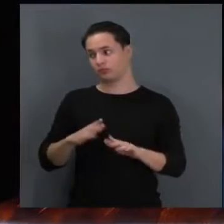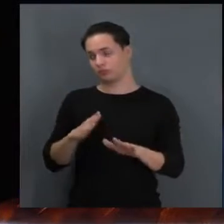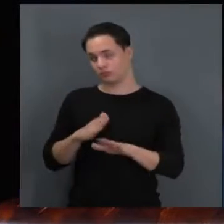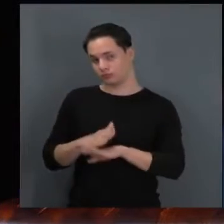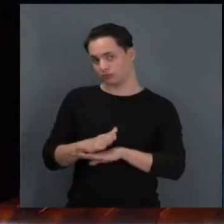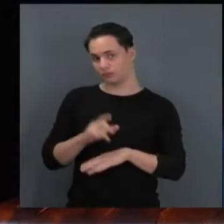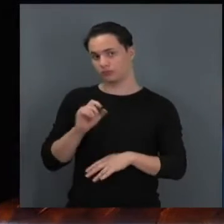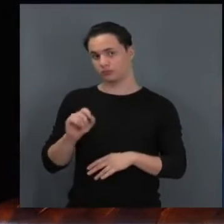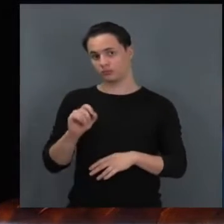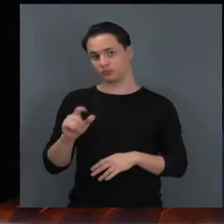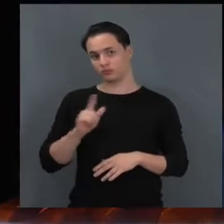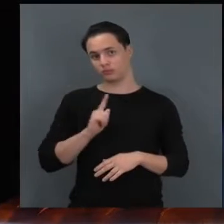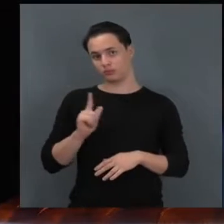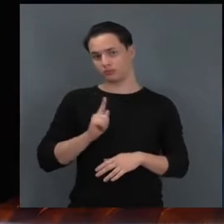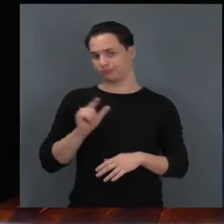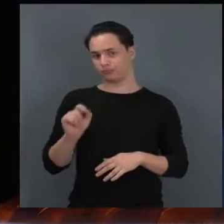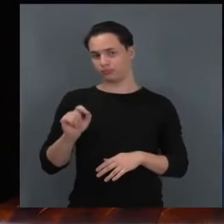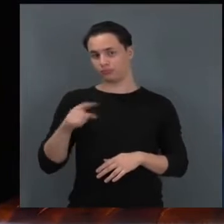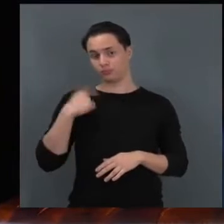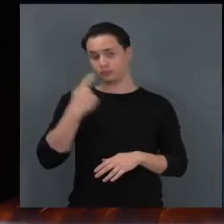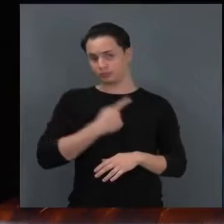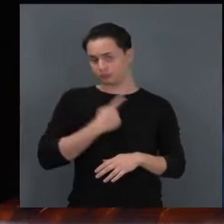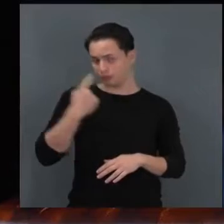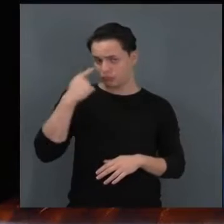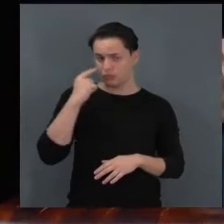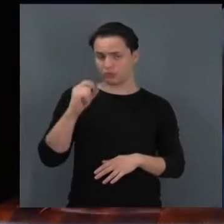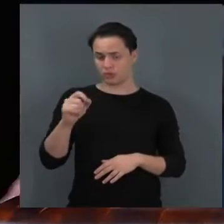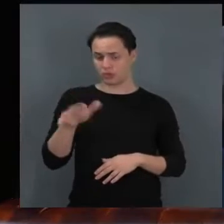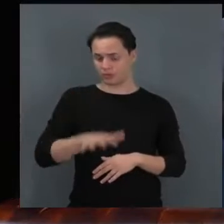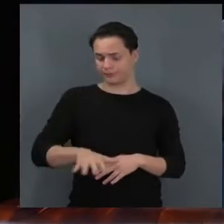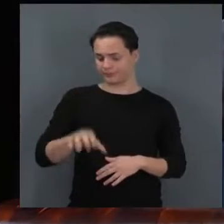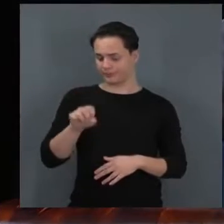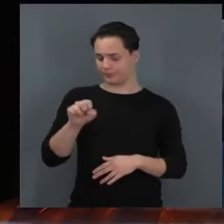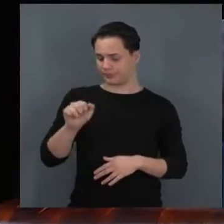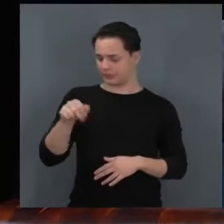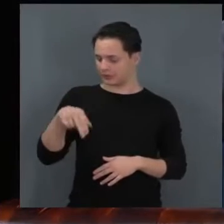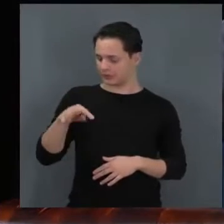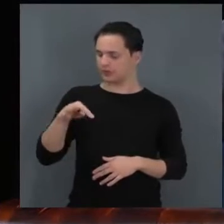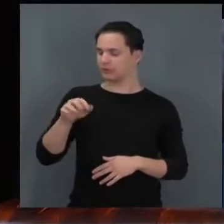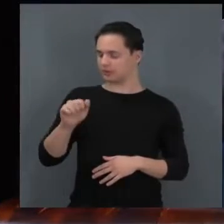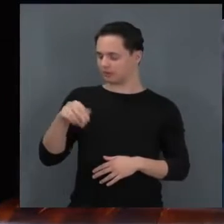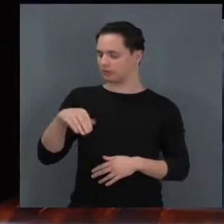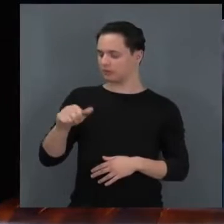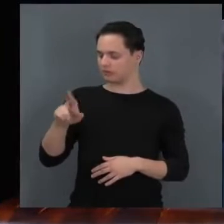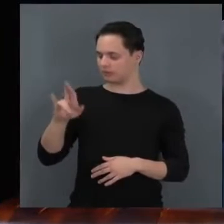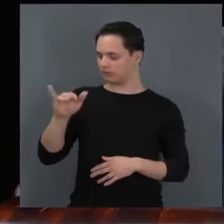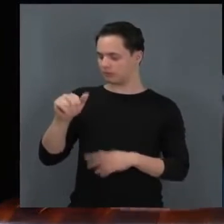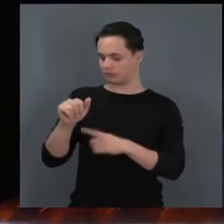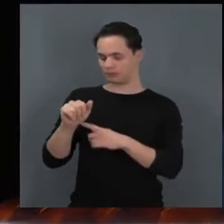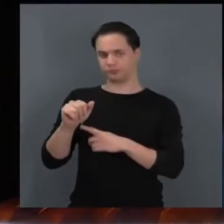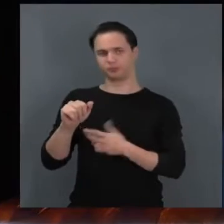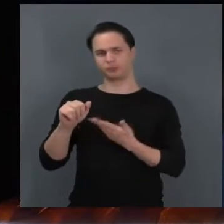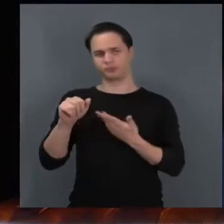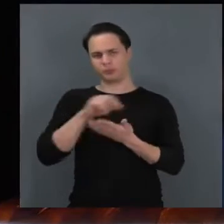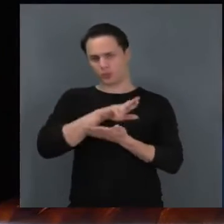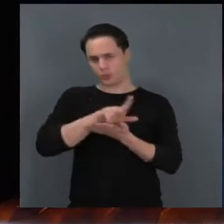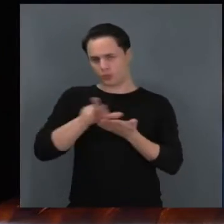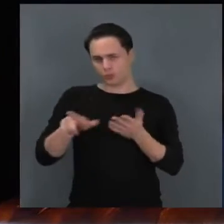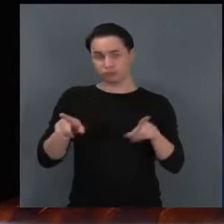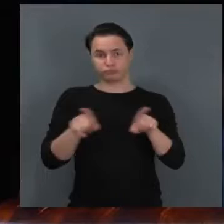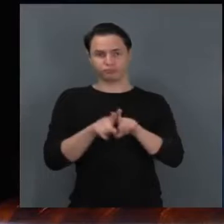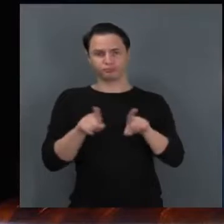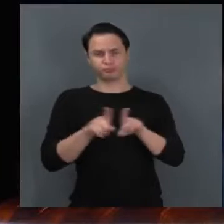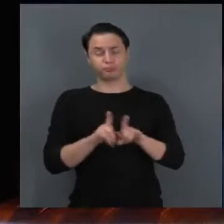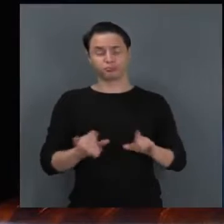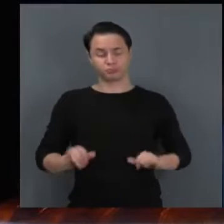à região metropolitana. Regiões de Santa Maria, Vale do Taquari, Serra, Metropolitana,